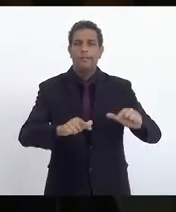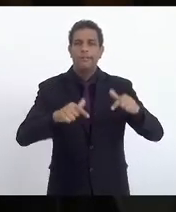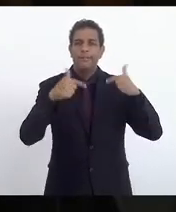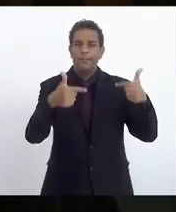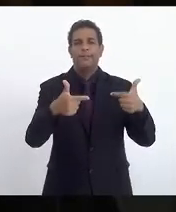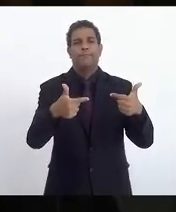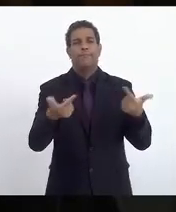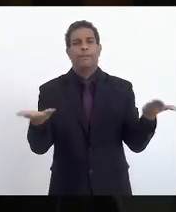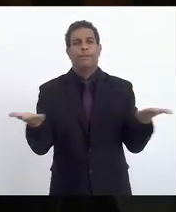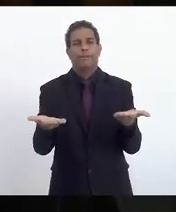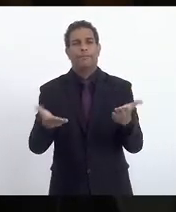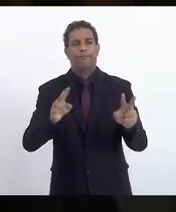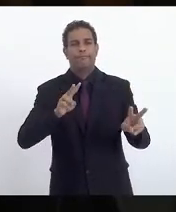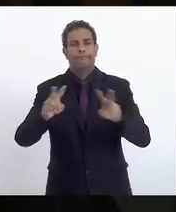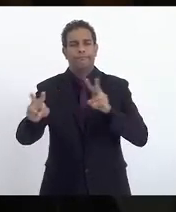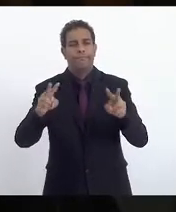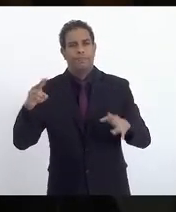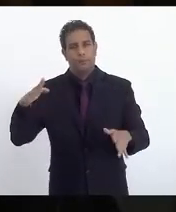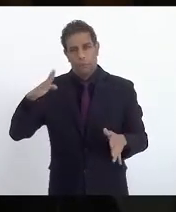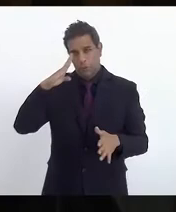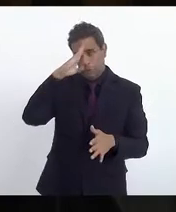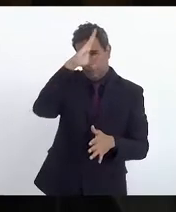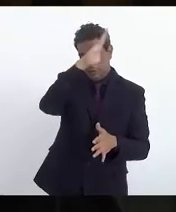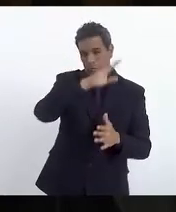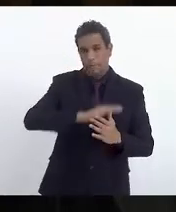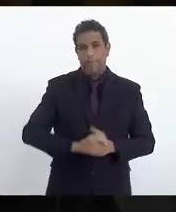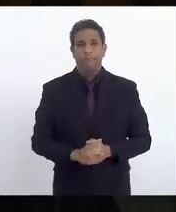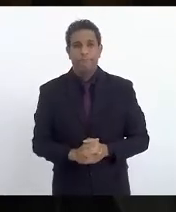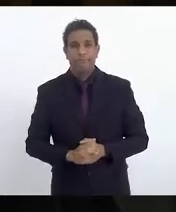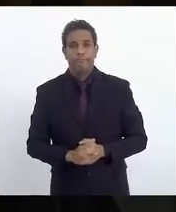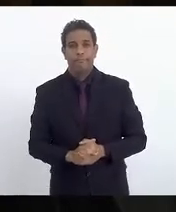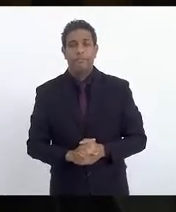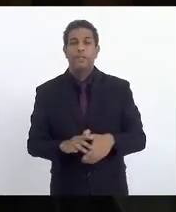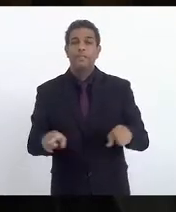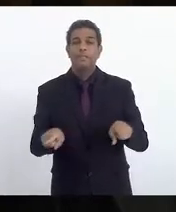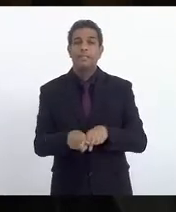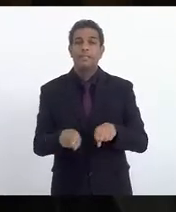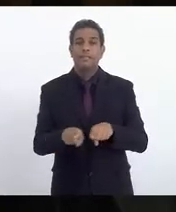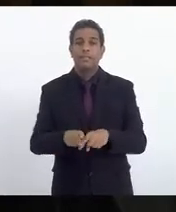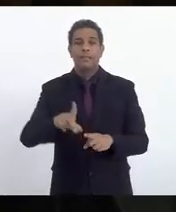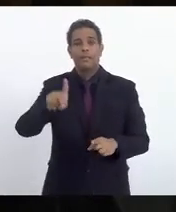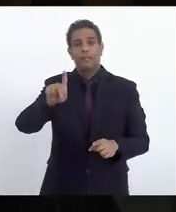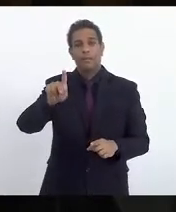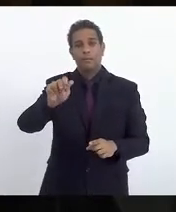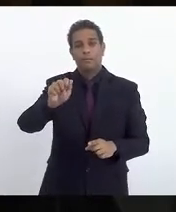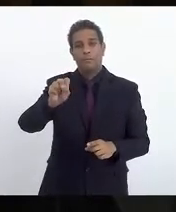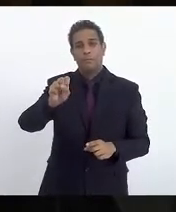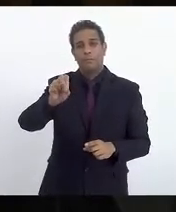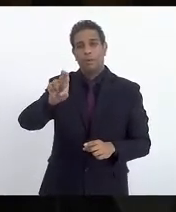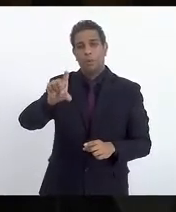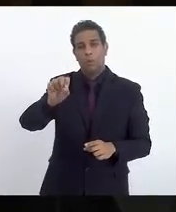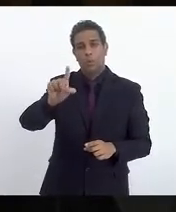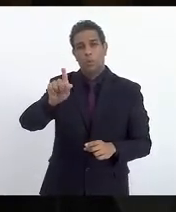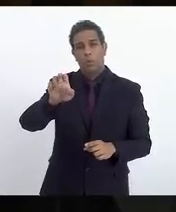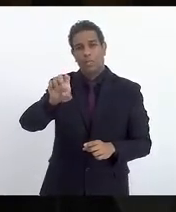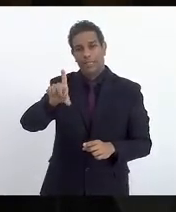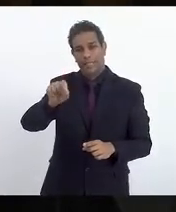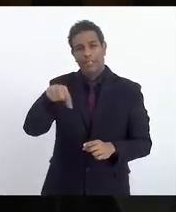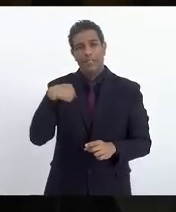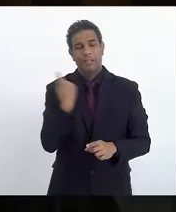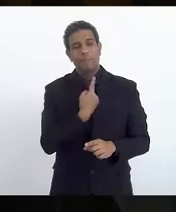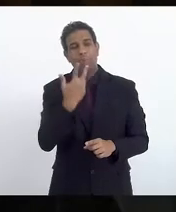vindos do Senhor bolsonaro a e do Senhor Paulo Guedes de